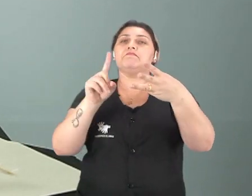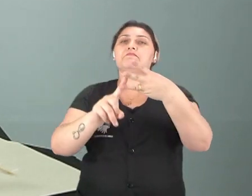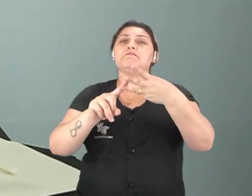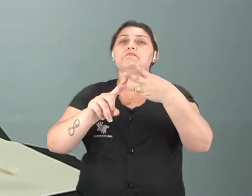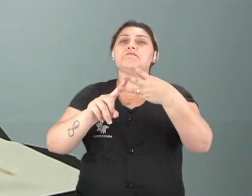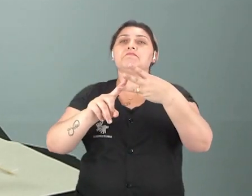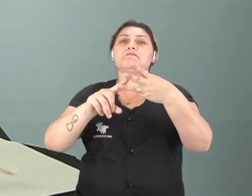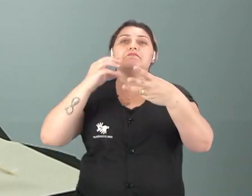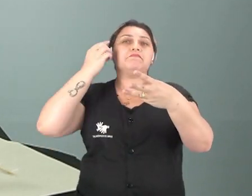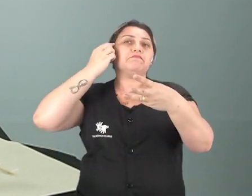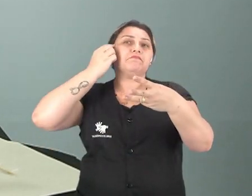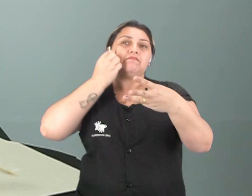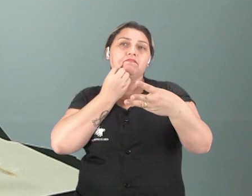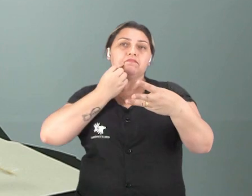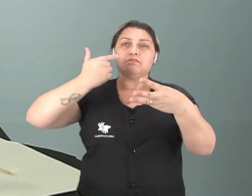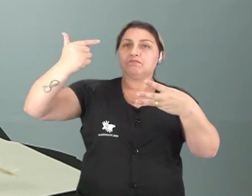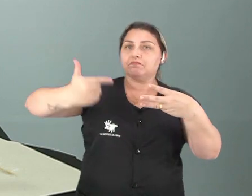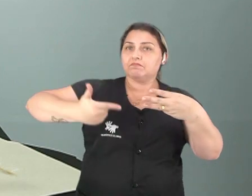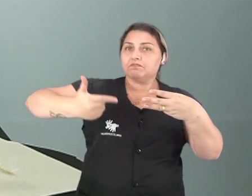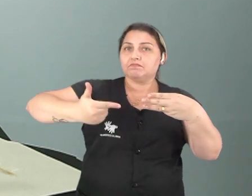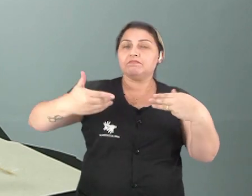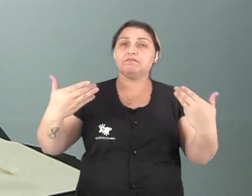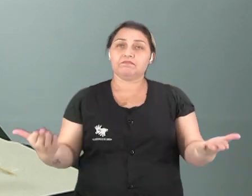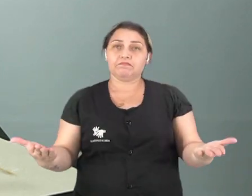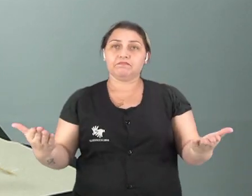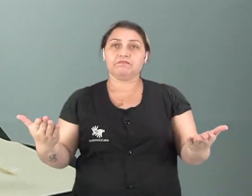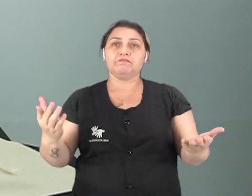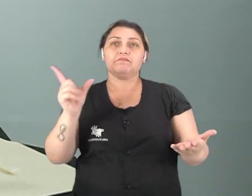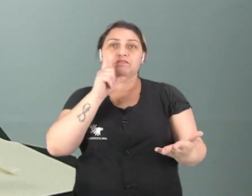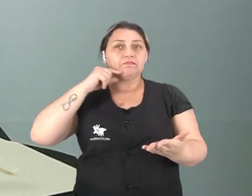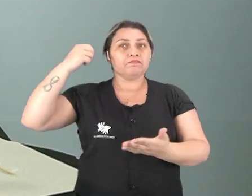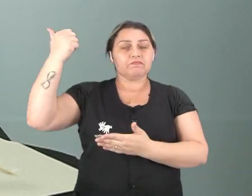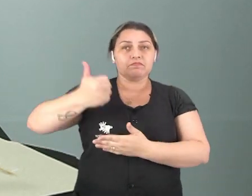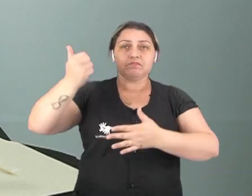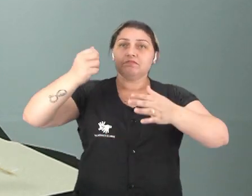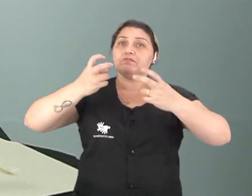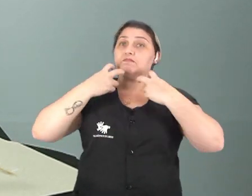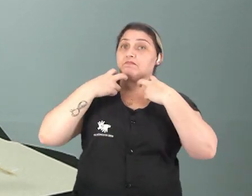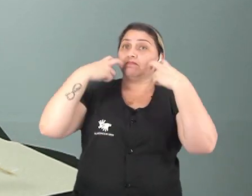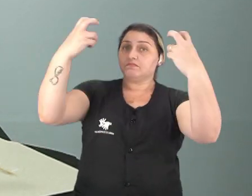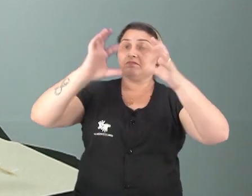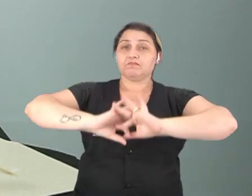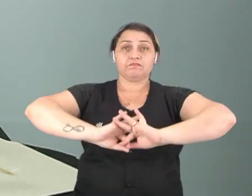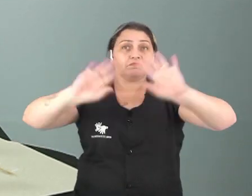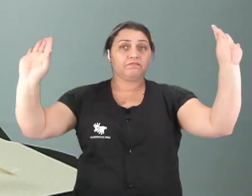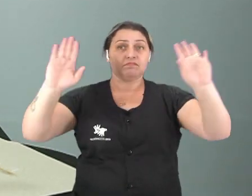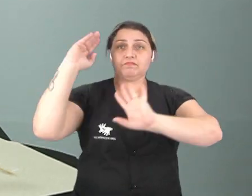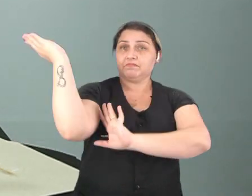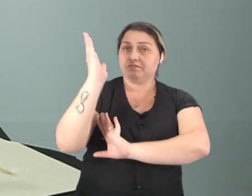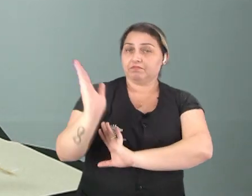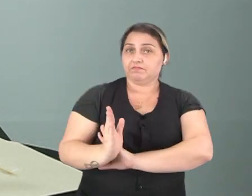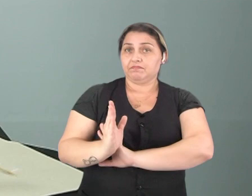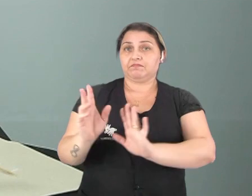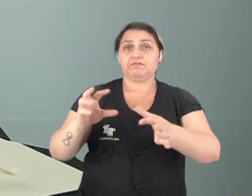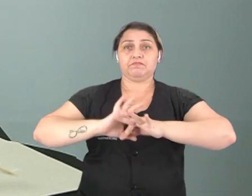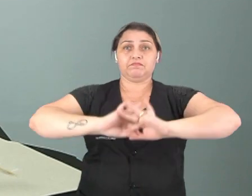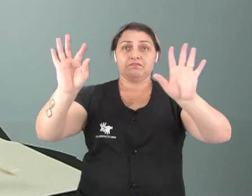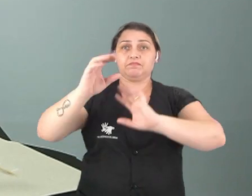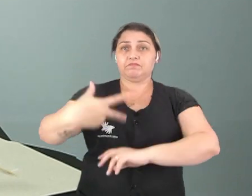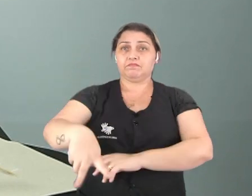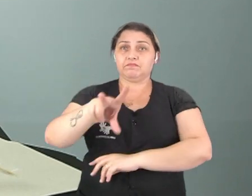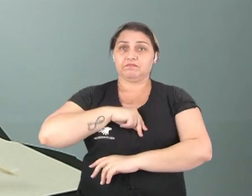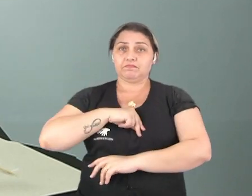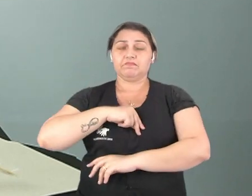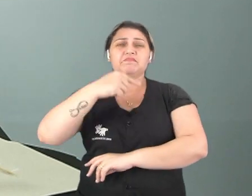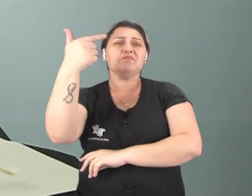Pedro II. Tá. Dom Pedro I foi quem proclamou o quê? A independência do Brasil, certinho?